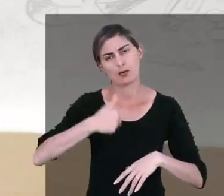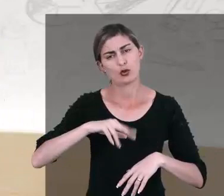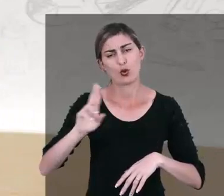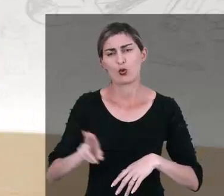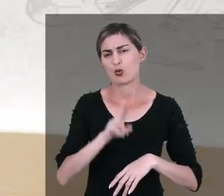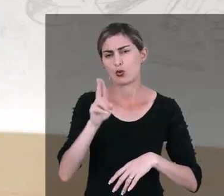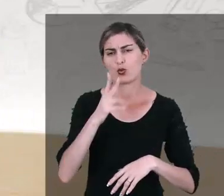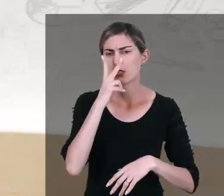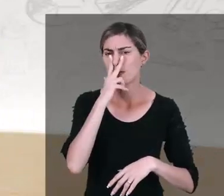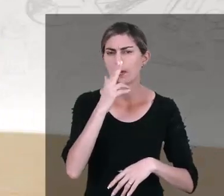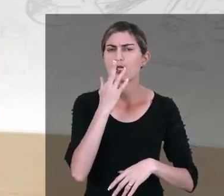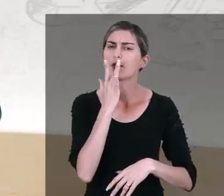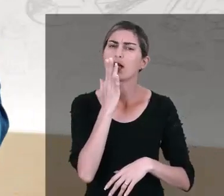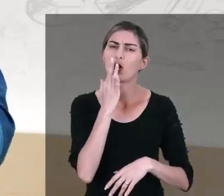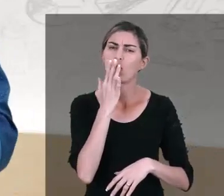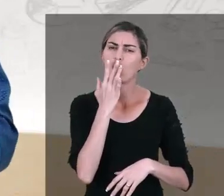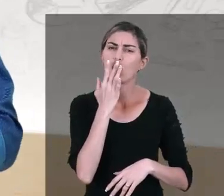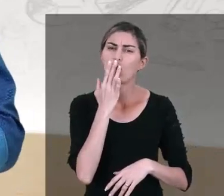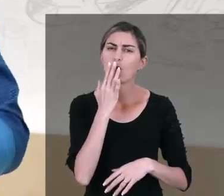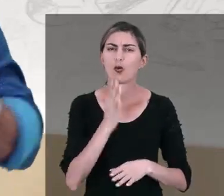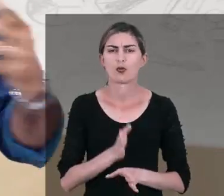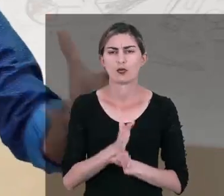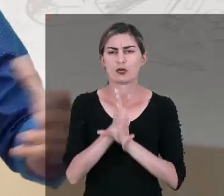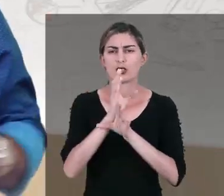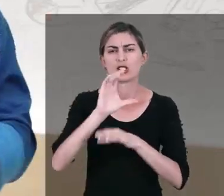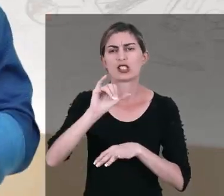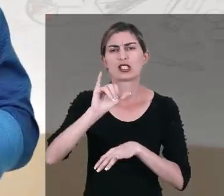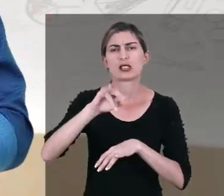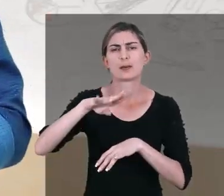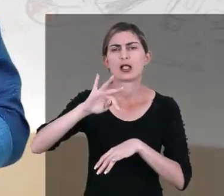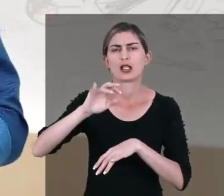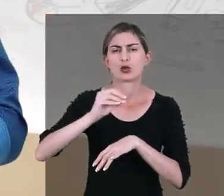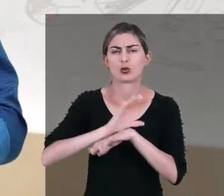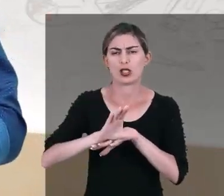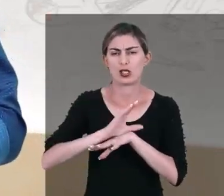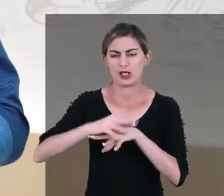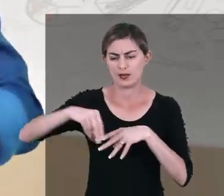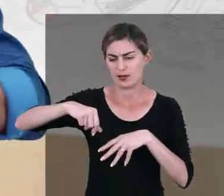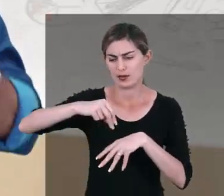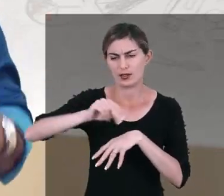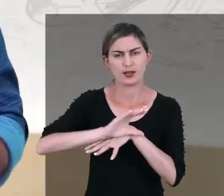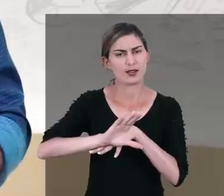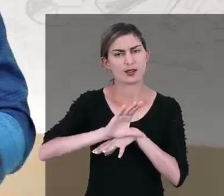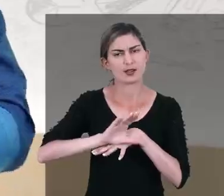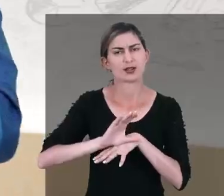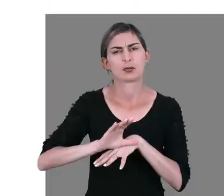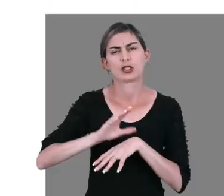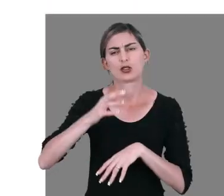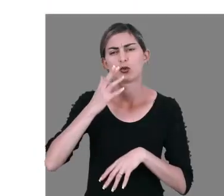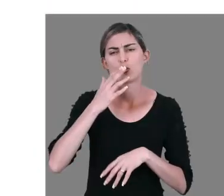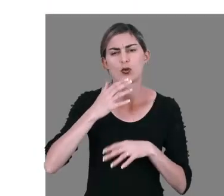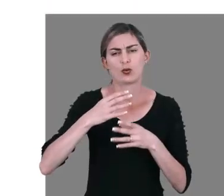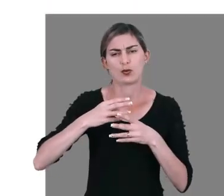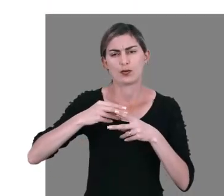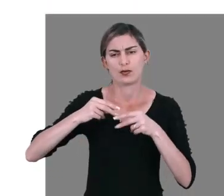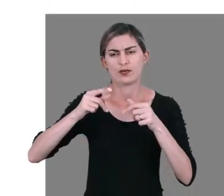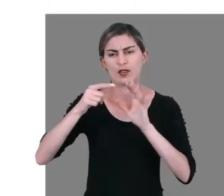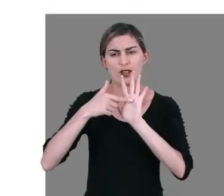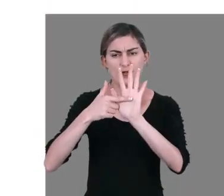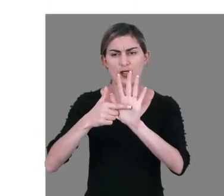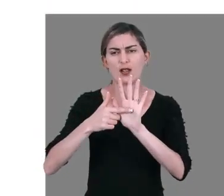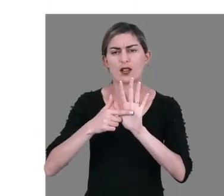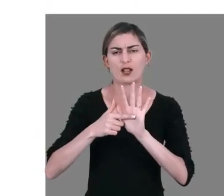usa mesmo a cor do concreto, como muito tem se utilizado, o cimento queimado hoje em dia, né? Como a gente pode ver aqui nessa